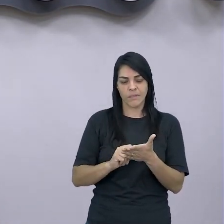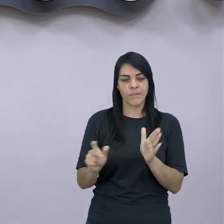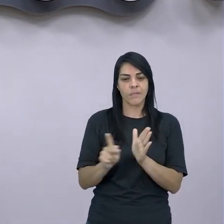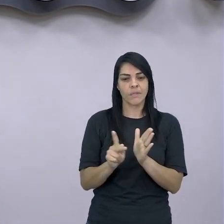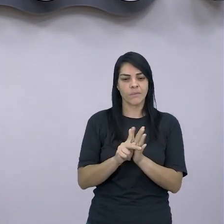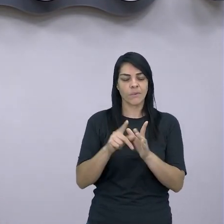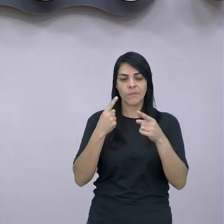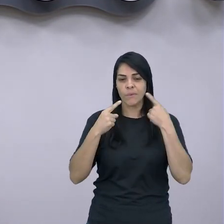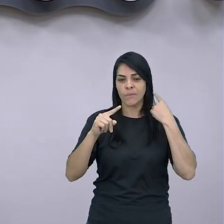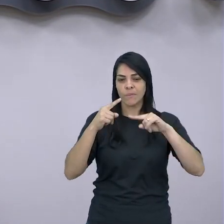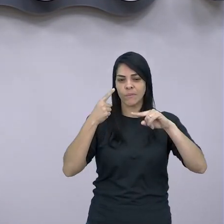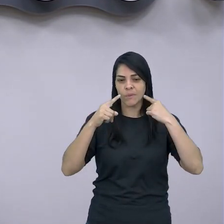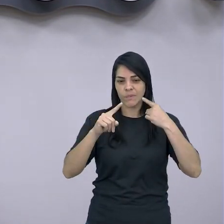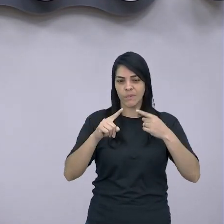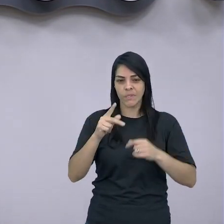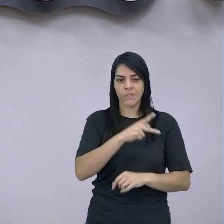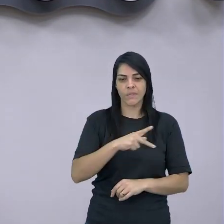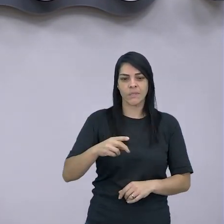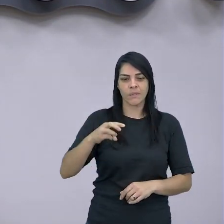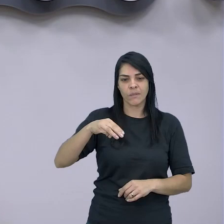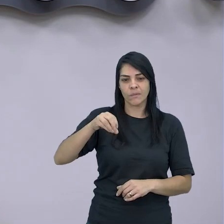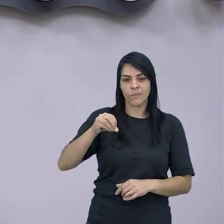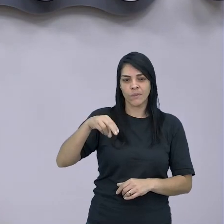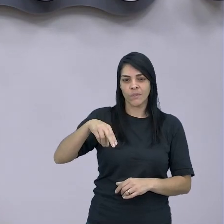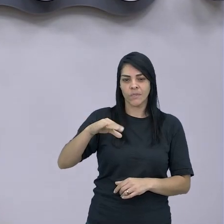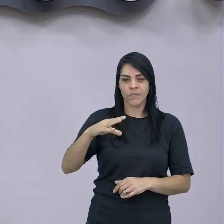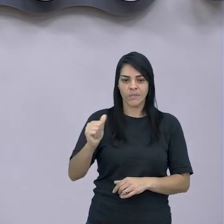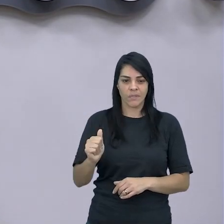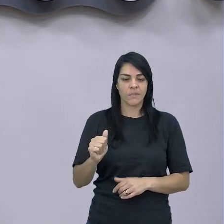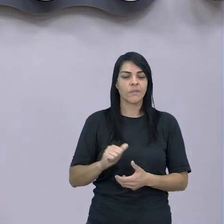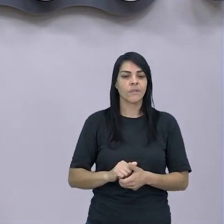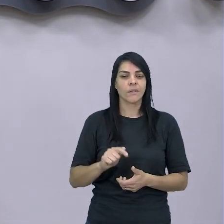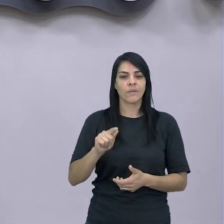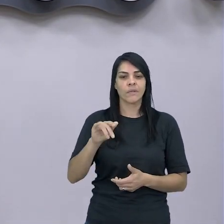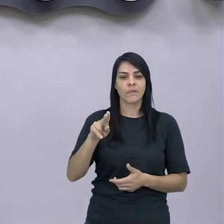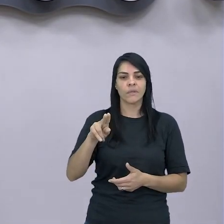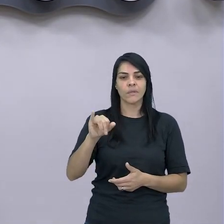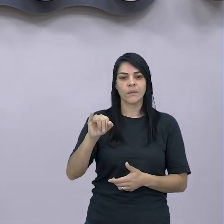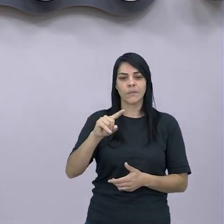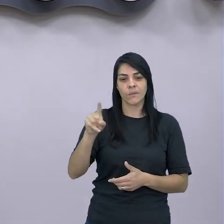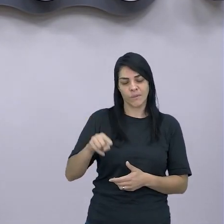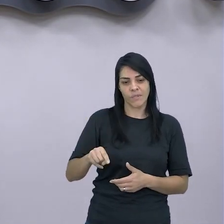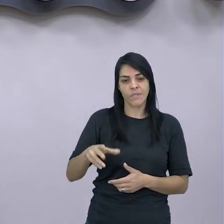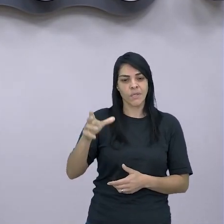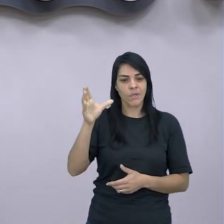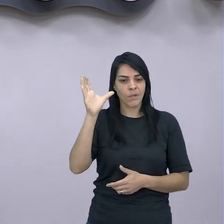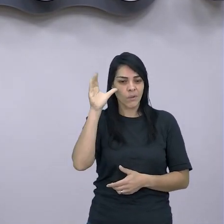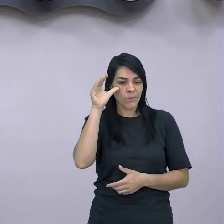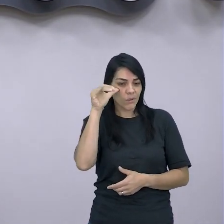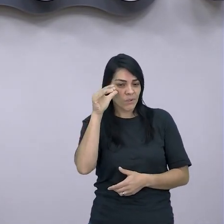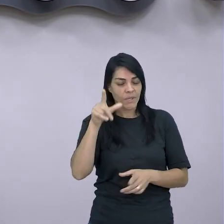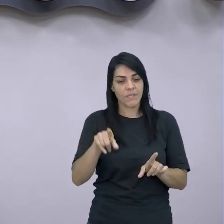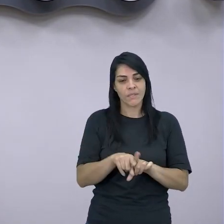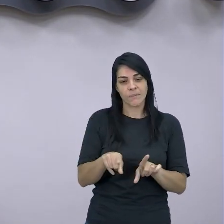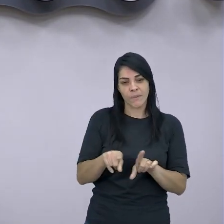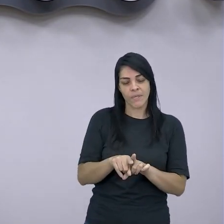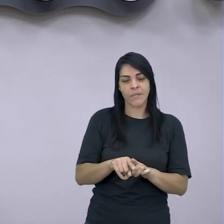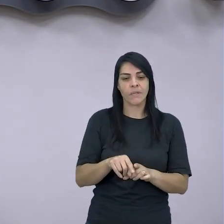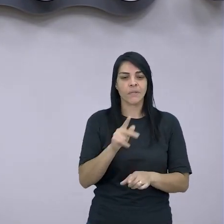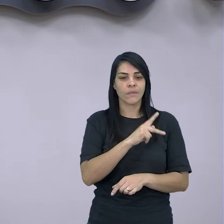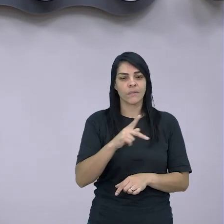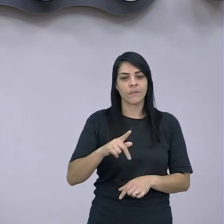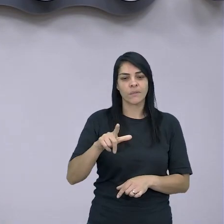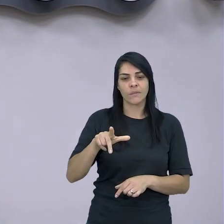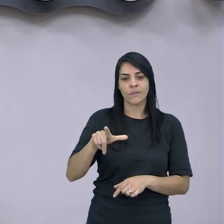músicas também. Professora Mônica sugeriu quizzes sobre curiosidades. Professor